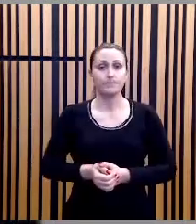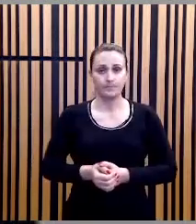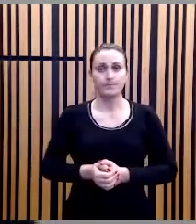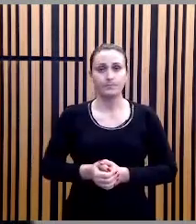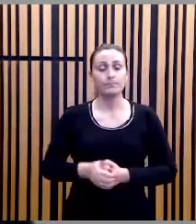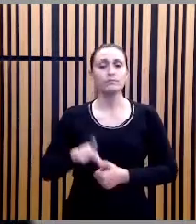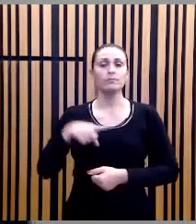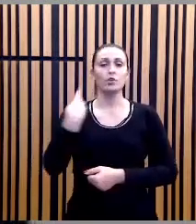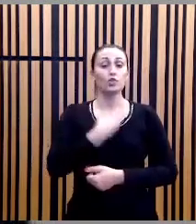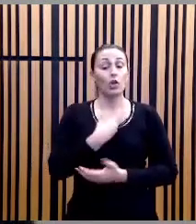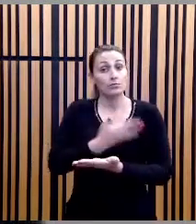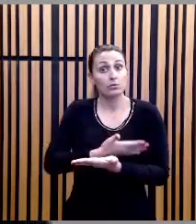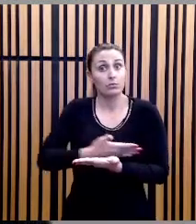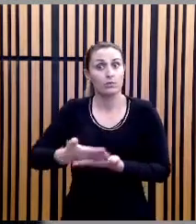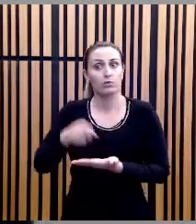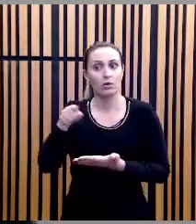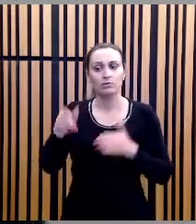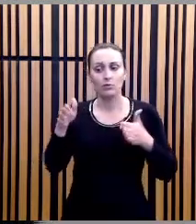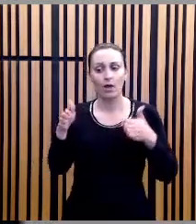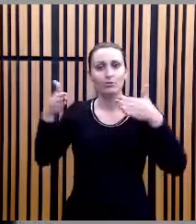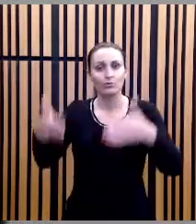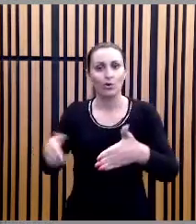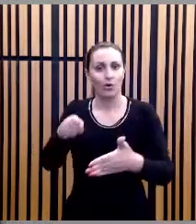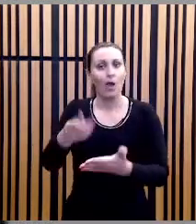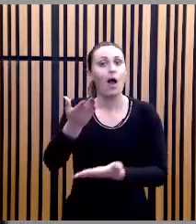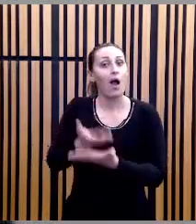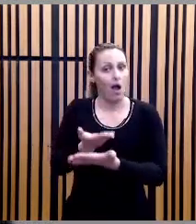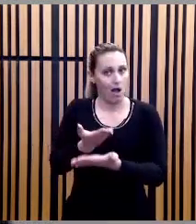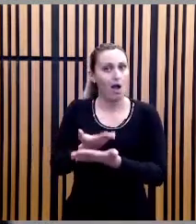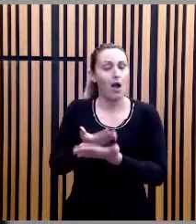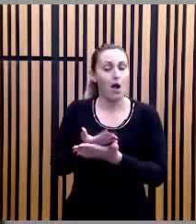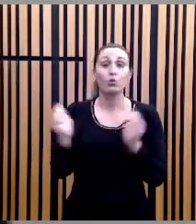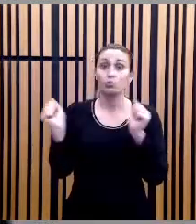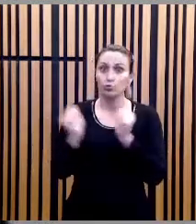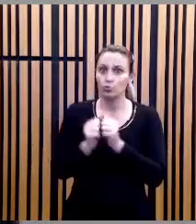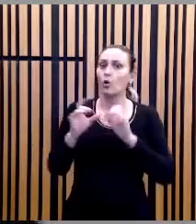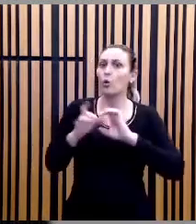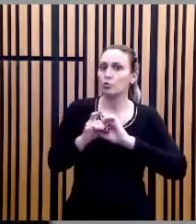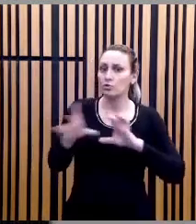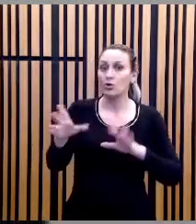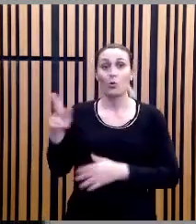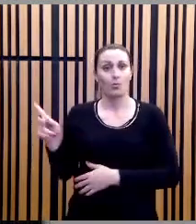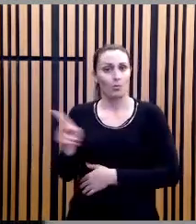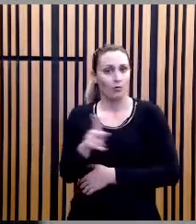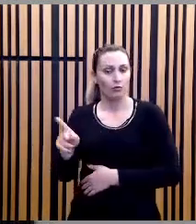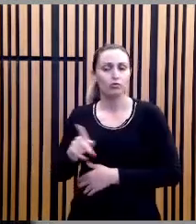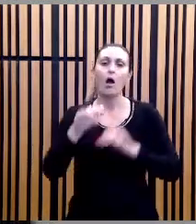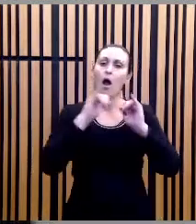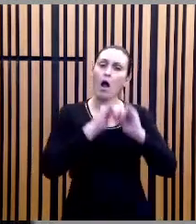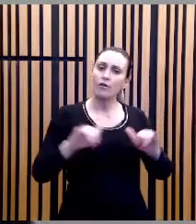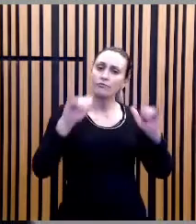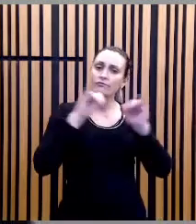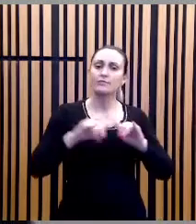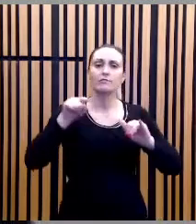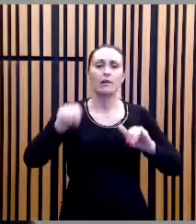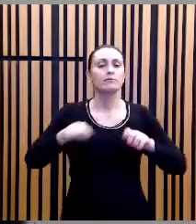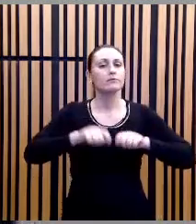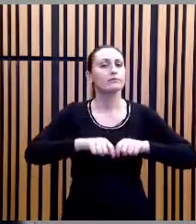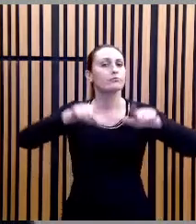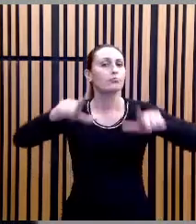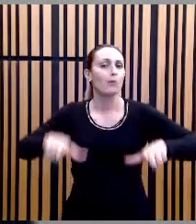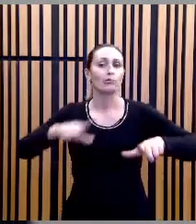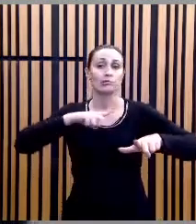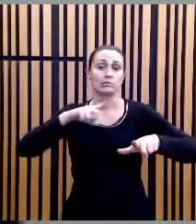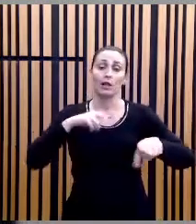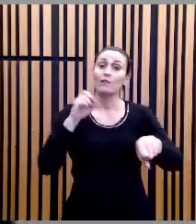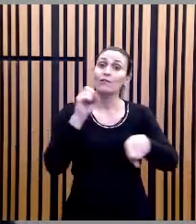então entraram nas salas de aula com a autorização dos profs, né? Para divulgar essas